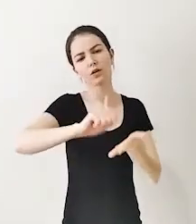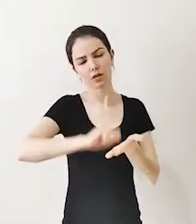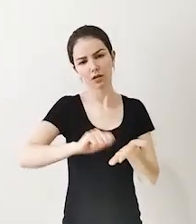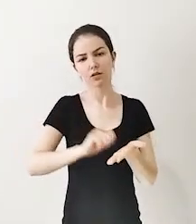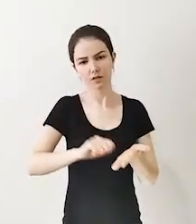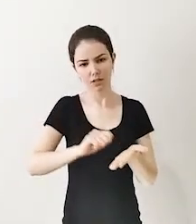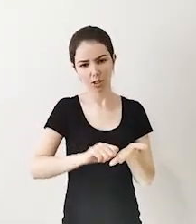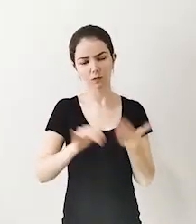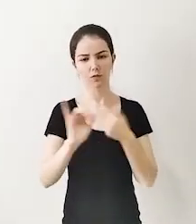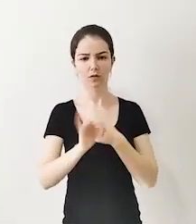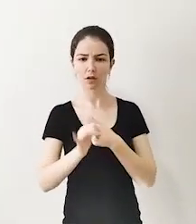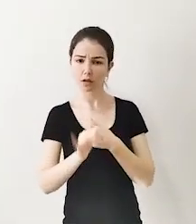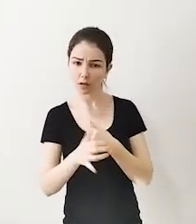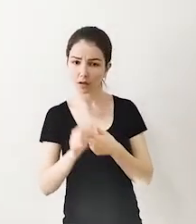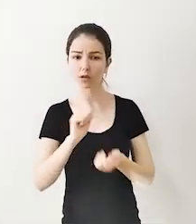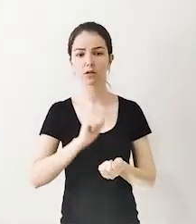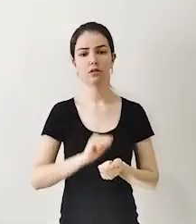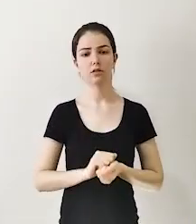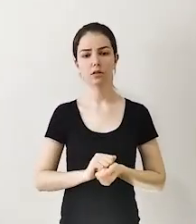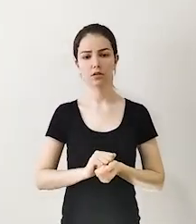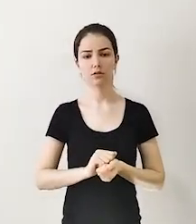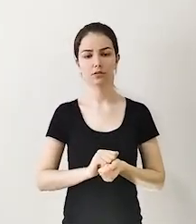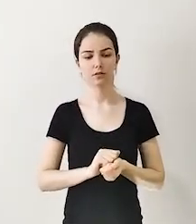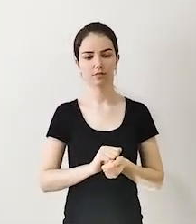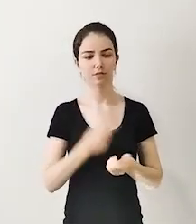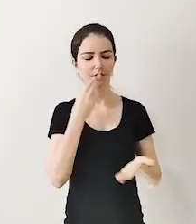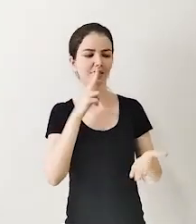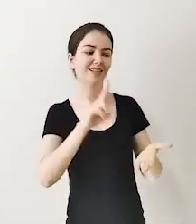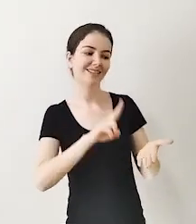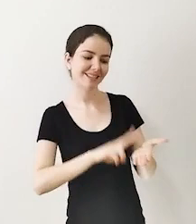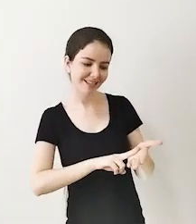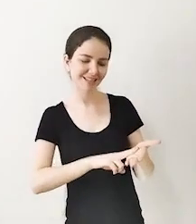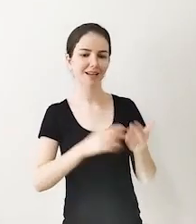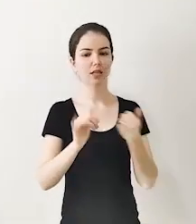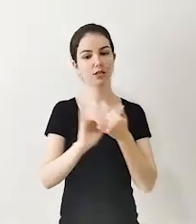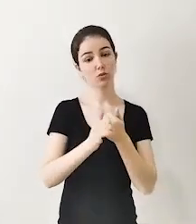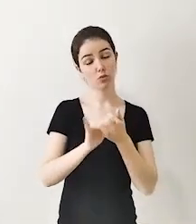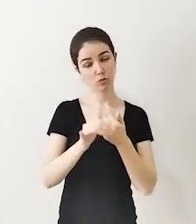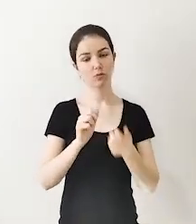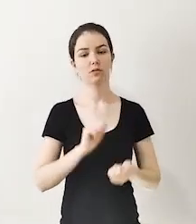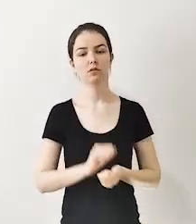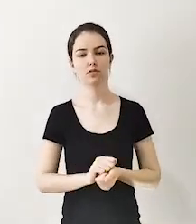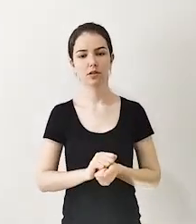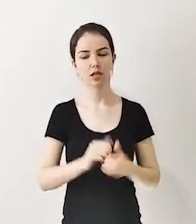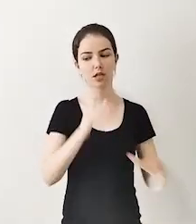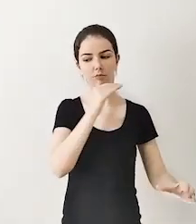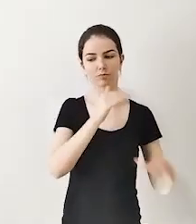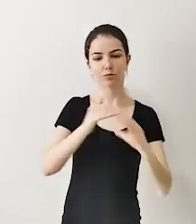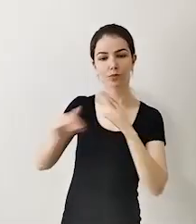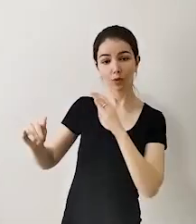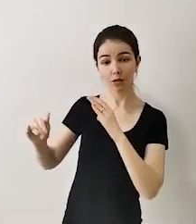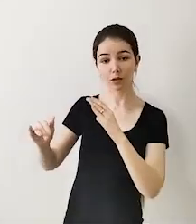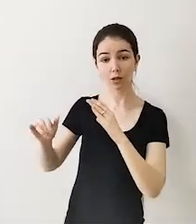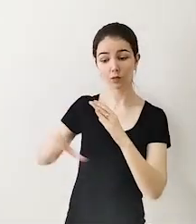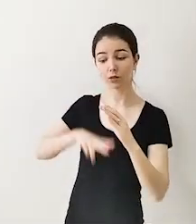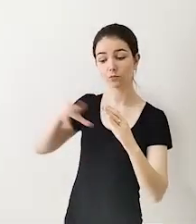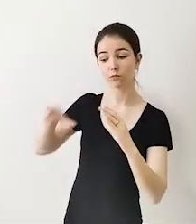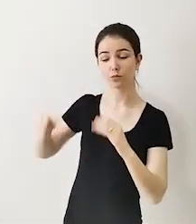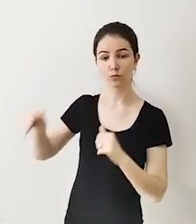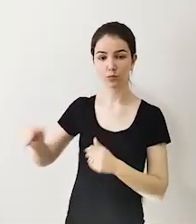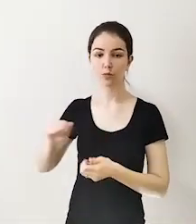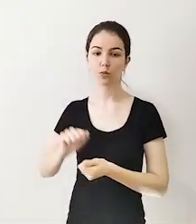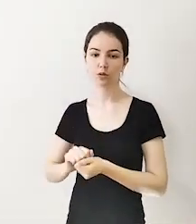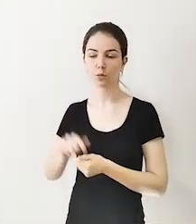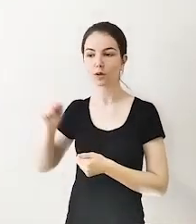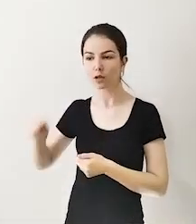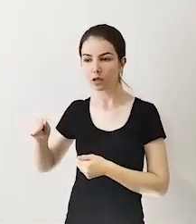né, esses relatos, né, que a gente vai ver que eles eram através de cartas ou crônicas, né, enfim, e eram enviados, né, eles eram mandados para Portugal, para